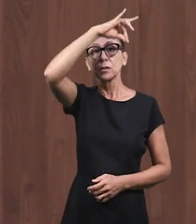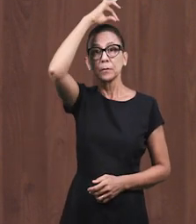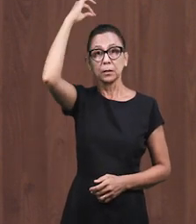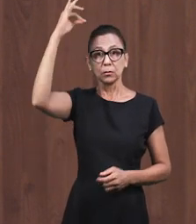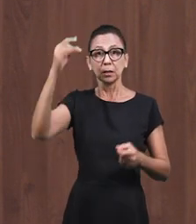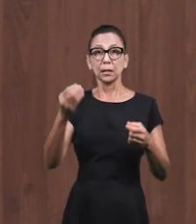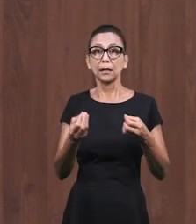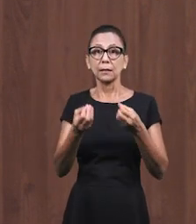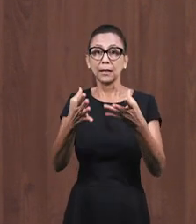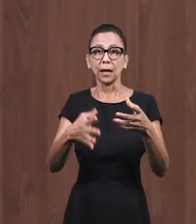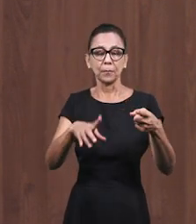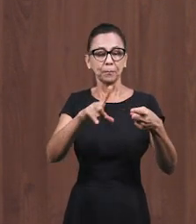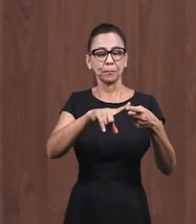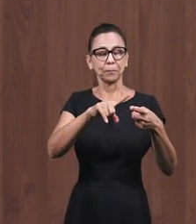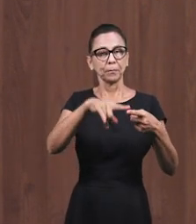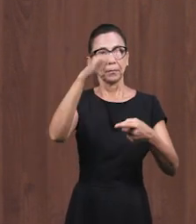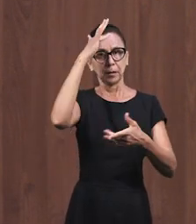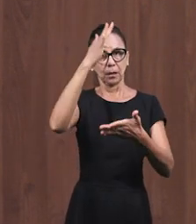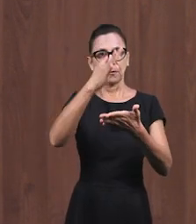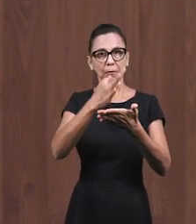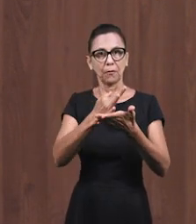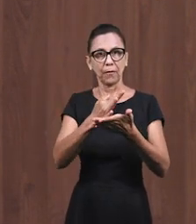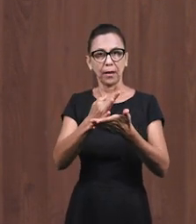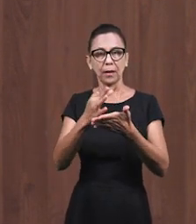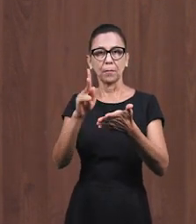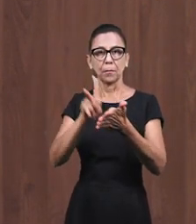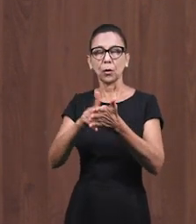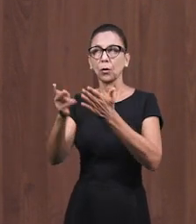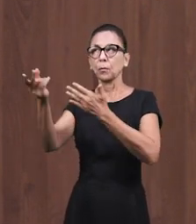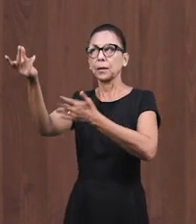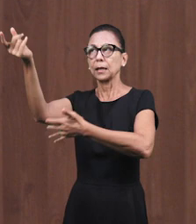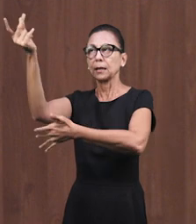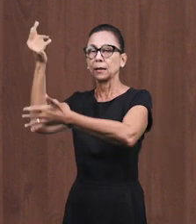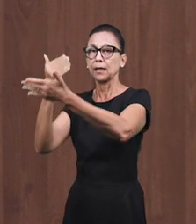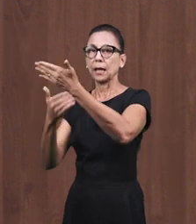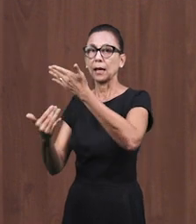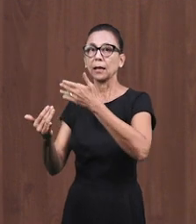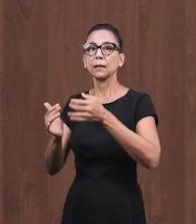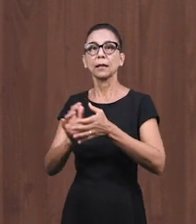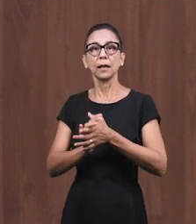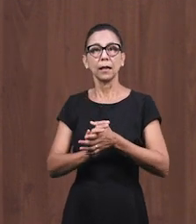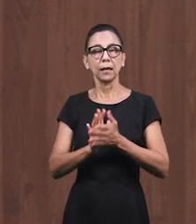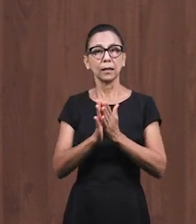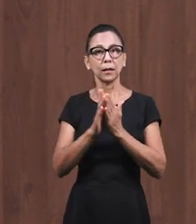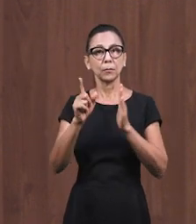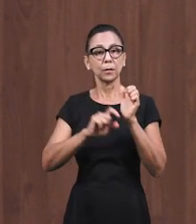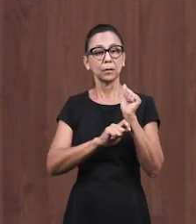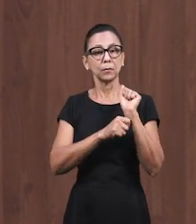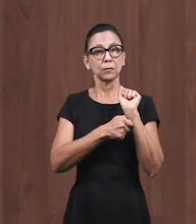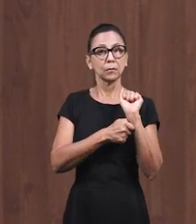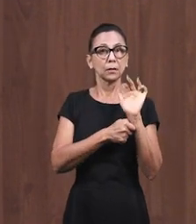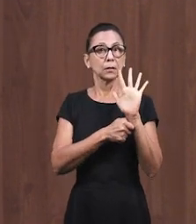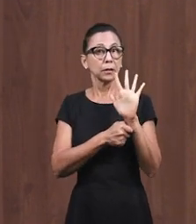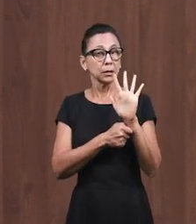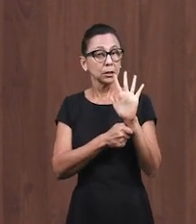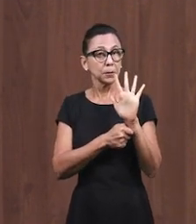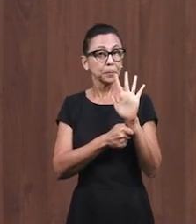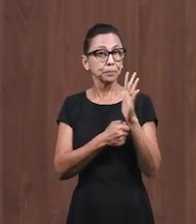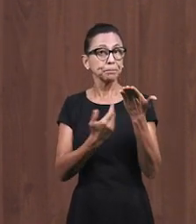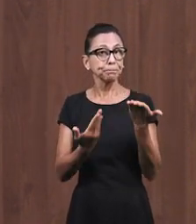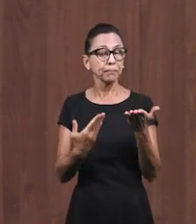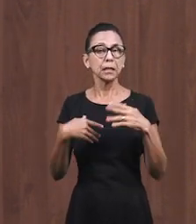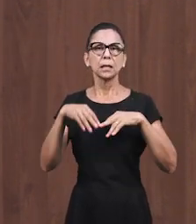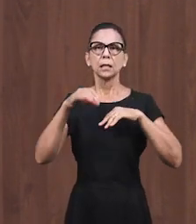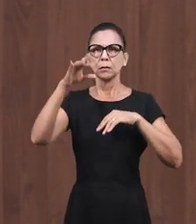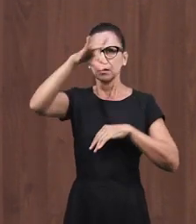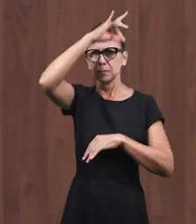viva, que vem da eternidade, que revela os segredos da palavra de Deus, que é a palavra viva. Ele nos ensina